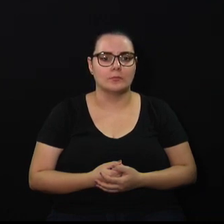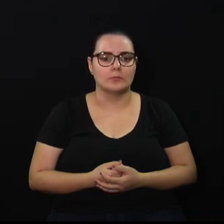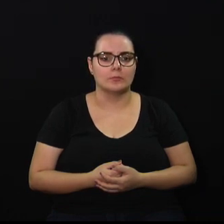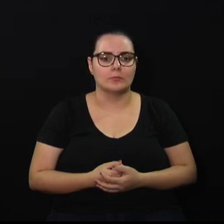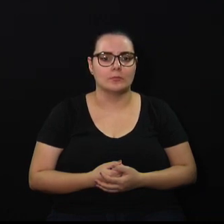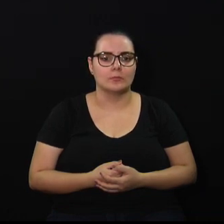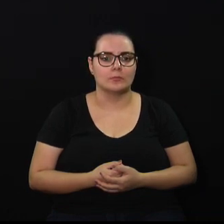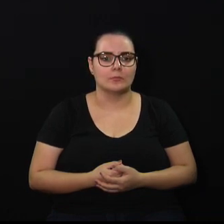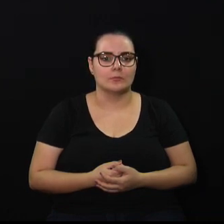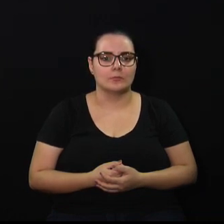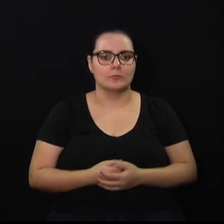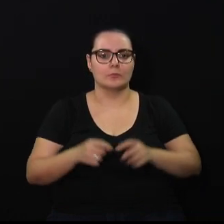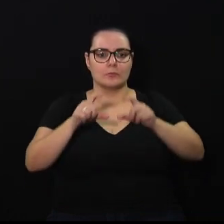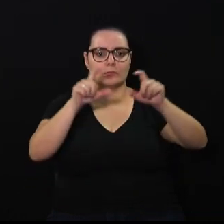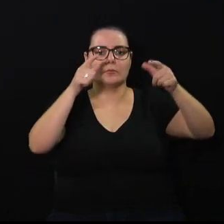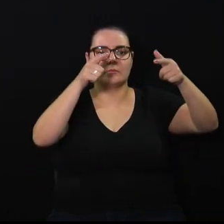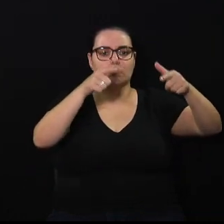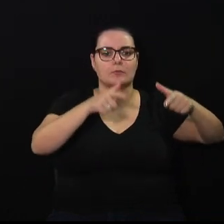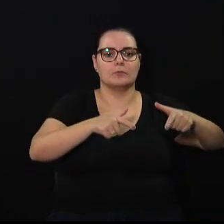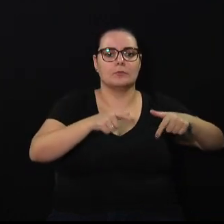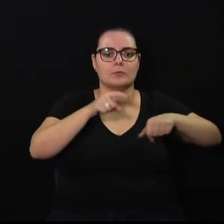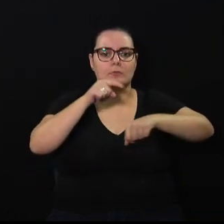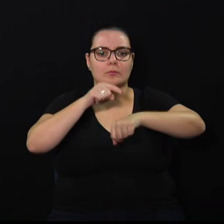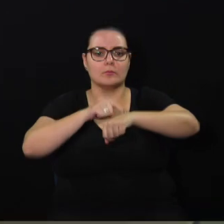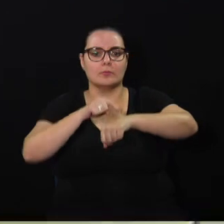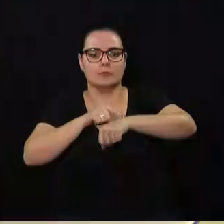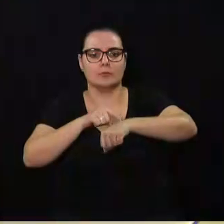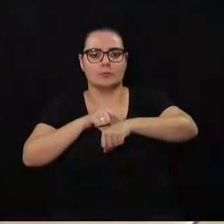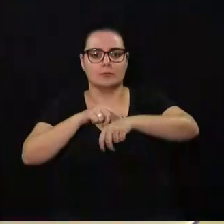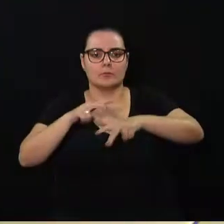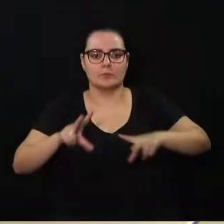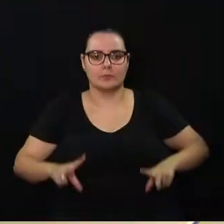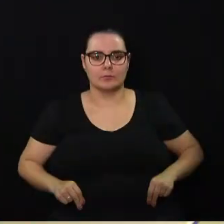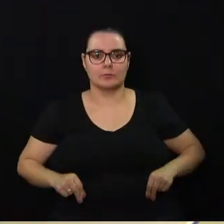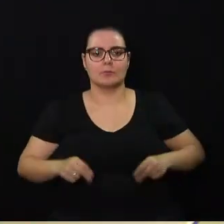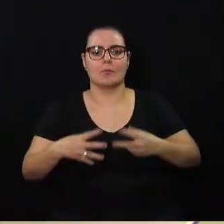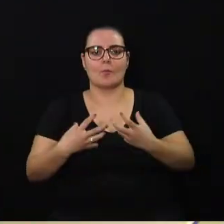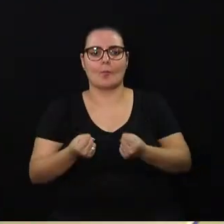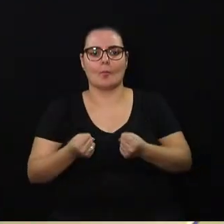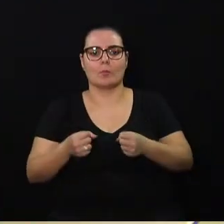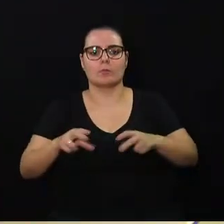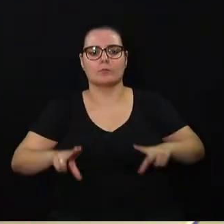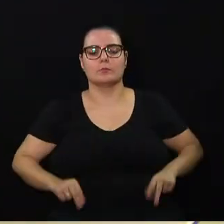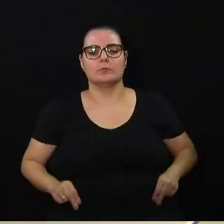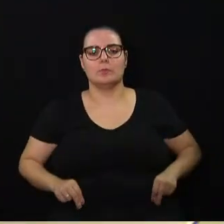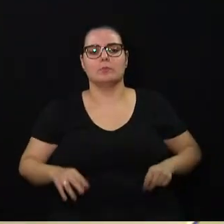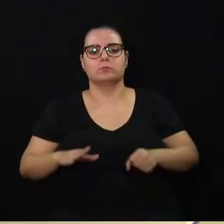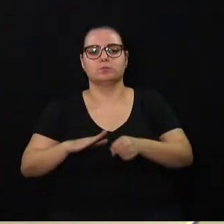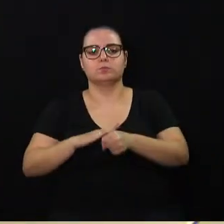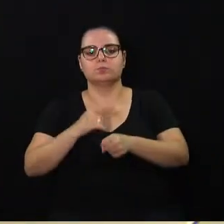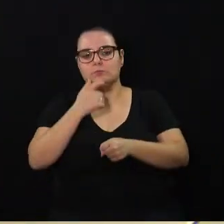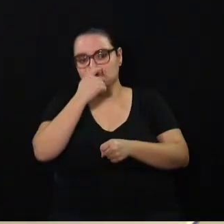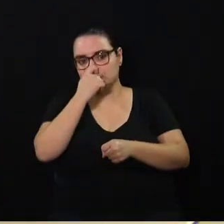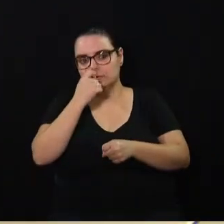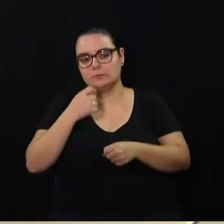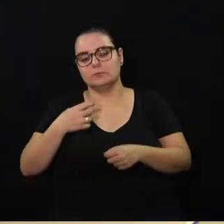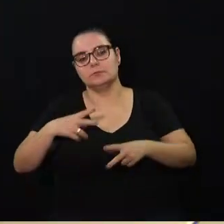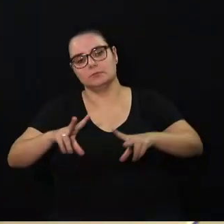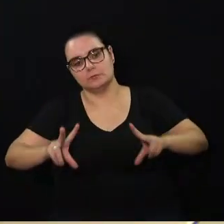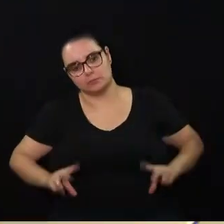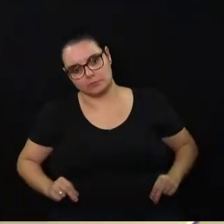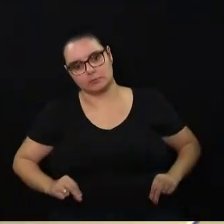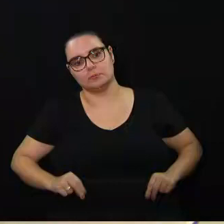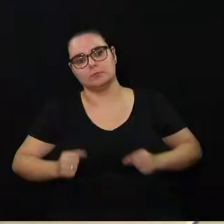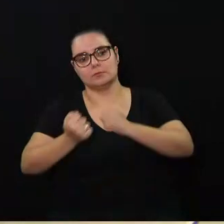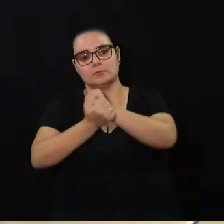o local o horário ea fralda tá secas a fralda molhada se ao final da tarde colocou o nome